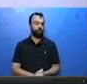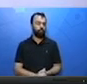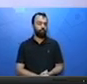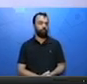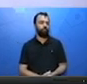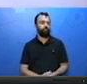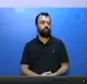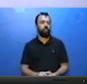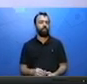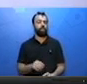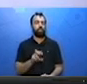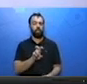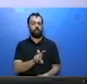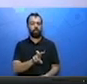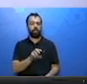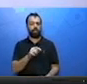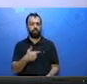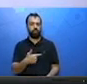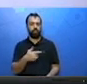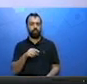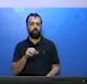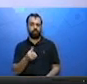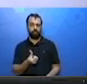Então, 576 mais 100,